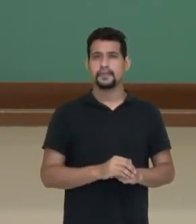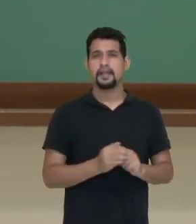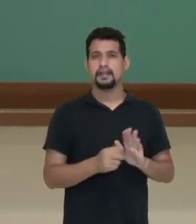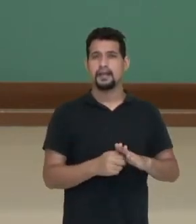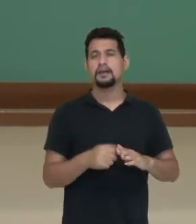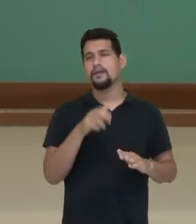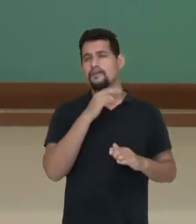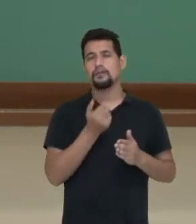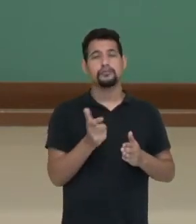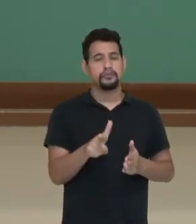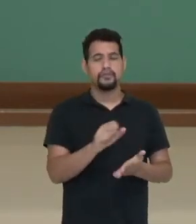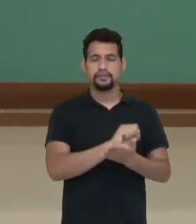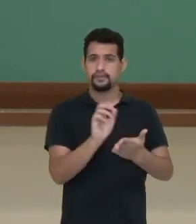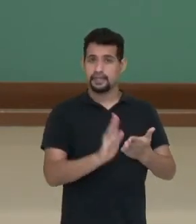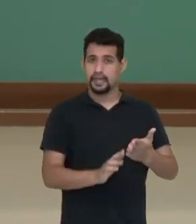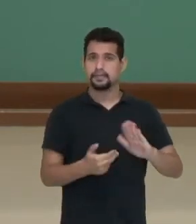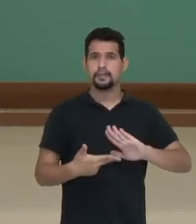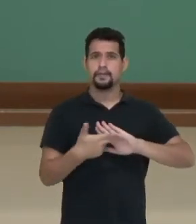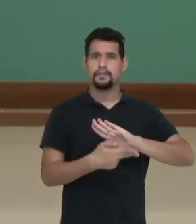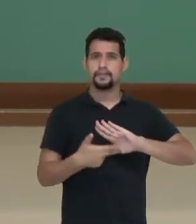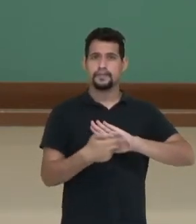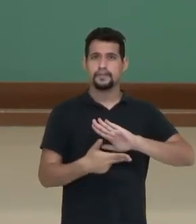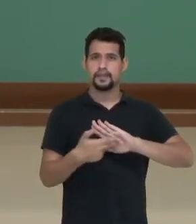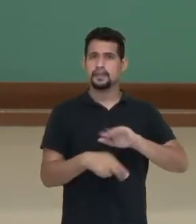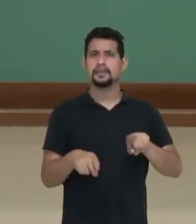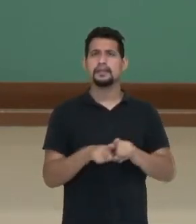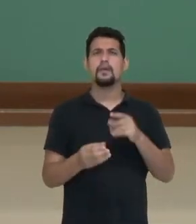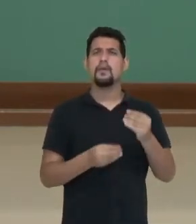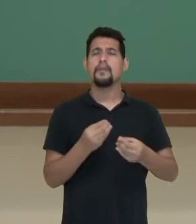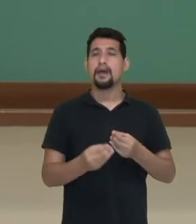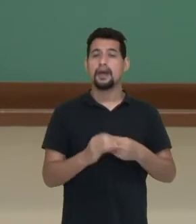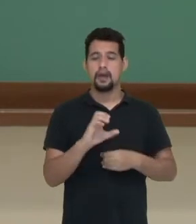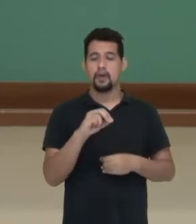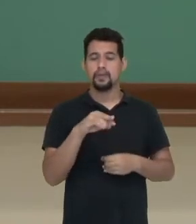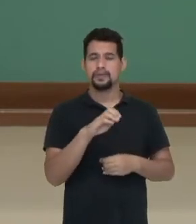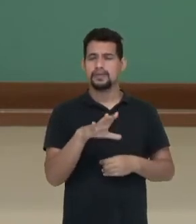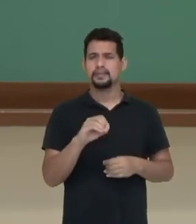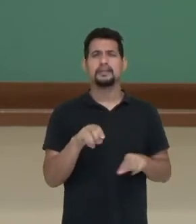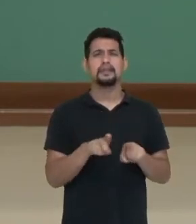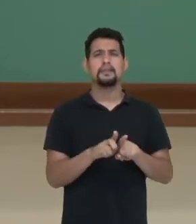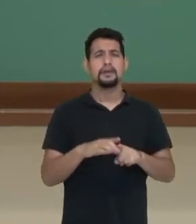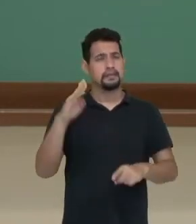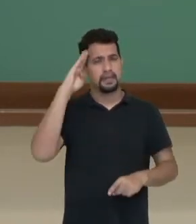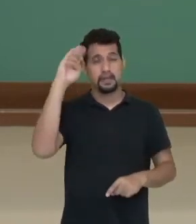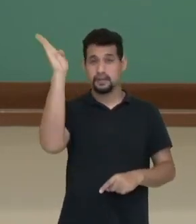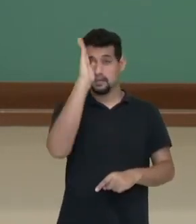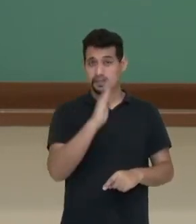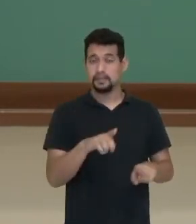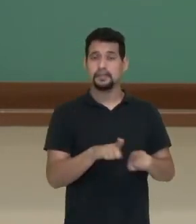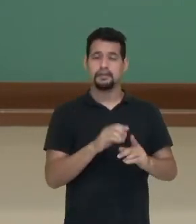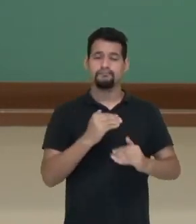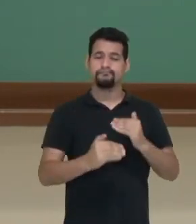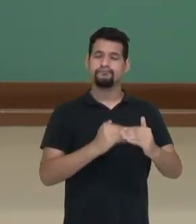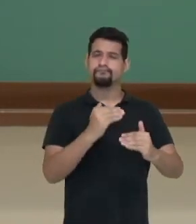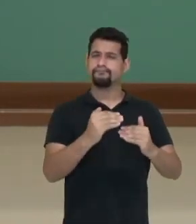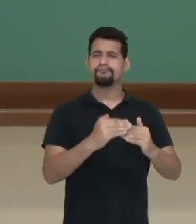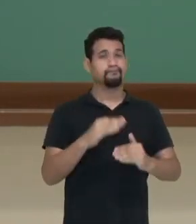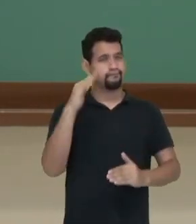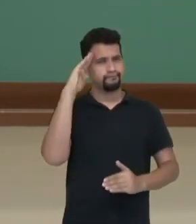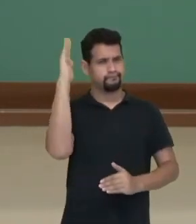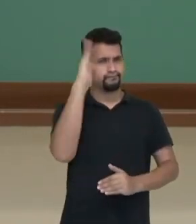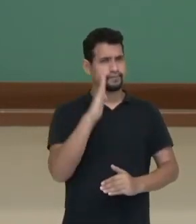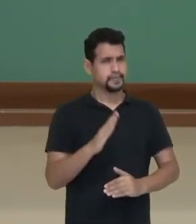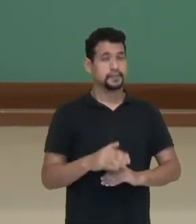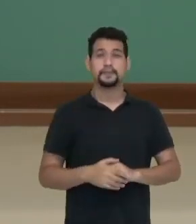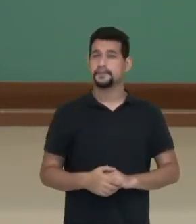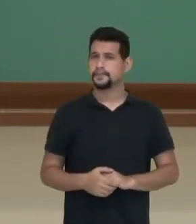nossa aula. O que podemos concluir sobre a presença do Exército Brasileiro no período imperial